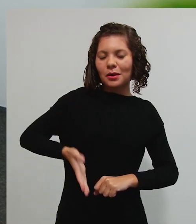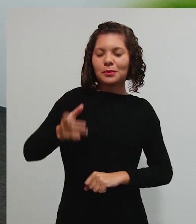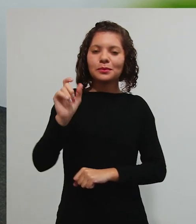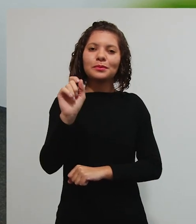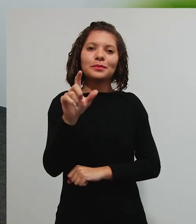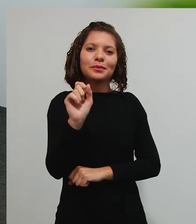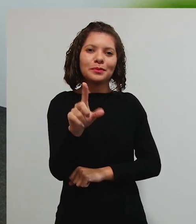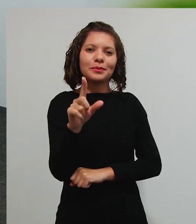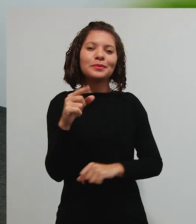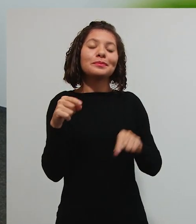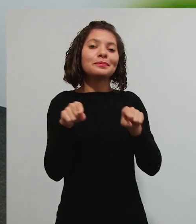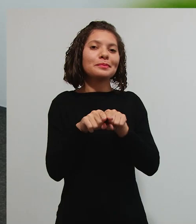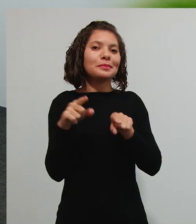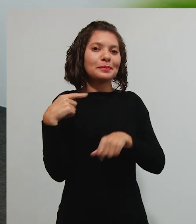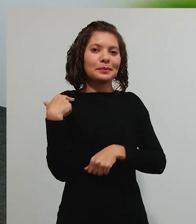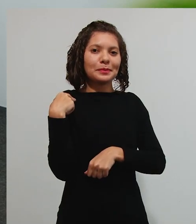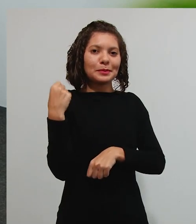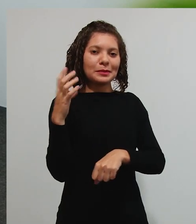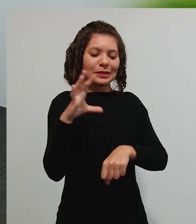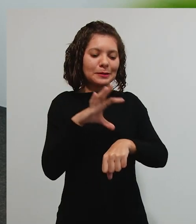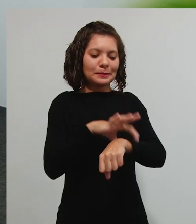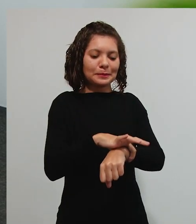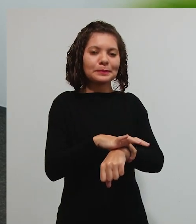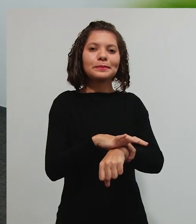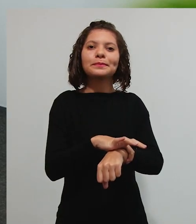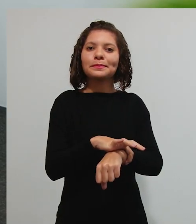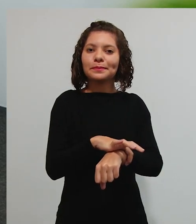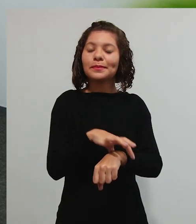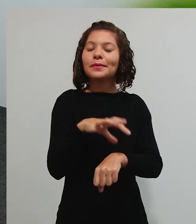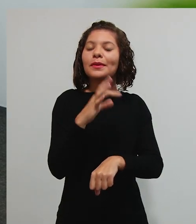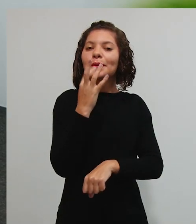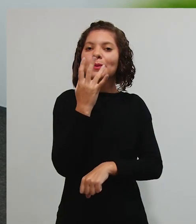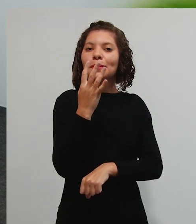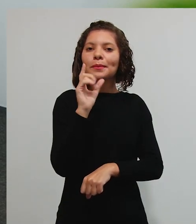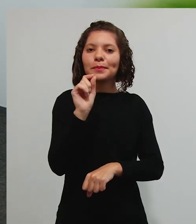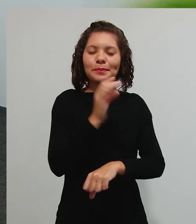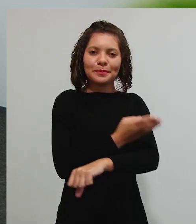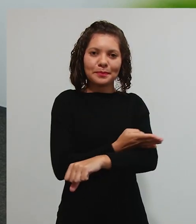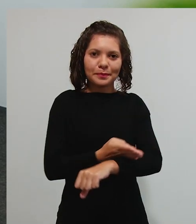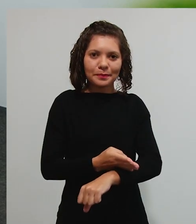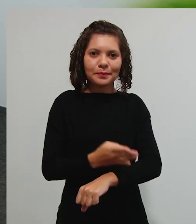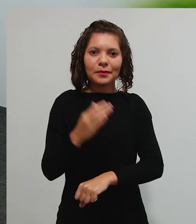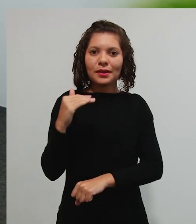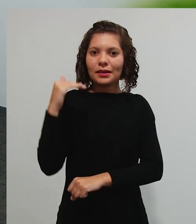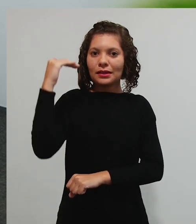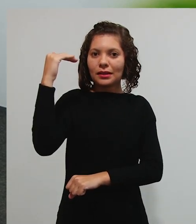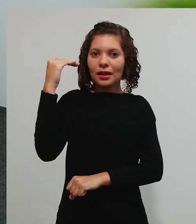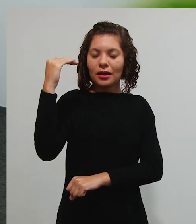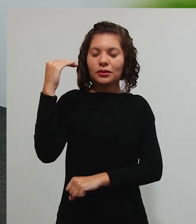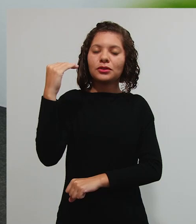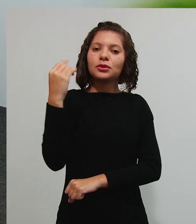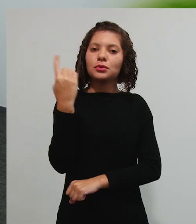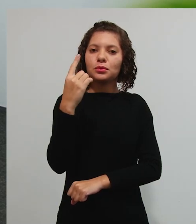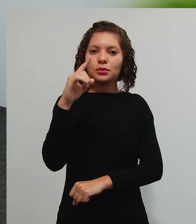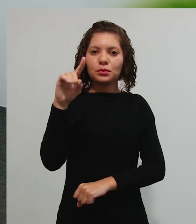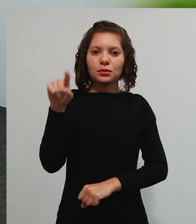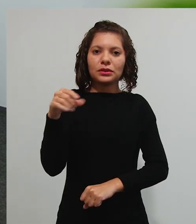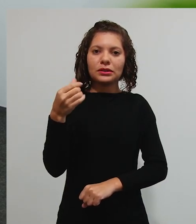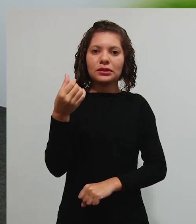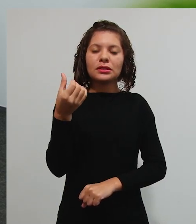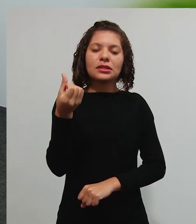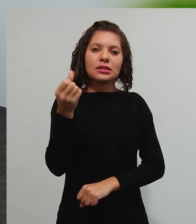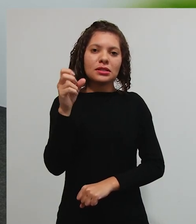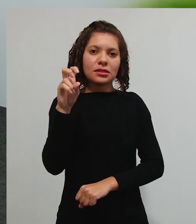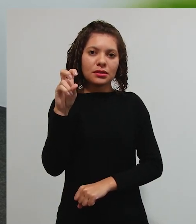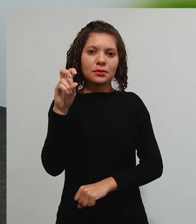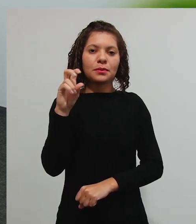jeans azul, uma camisa de manga longa na cor branca. Eu tenho 1,65 m de altura e